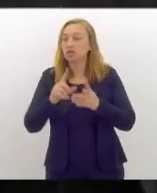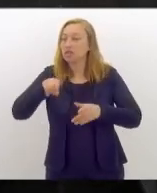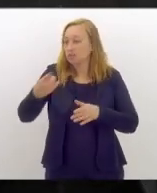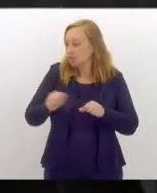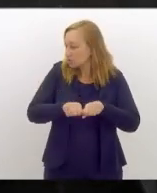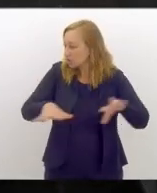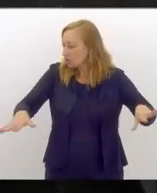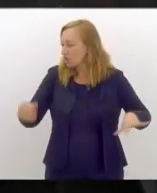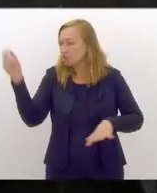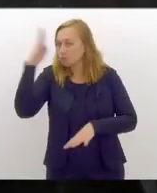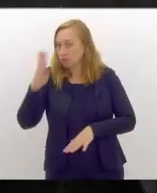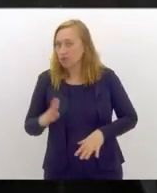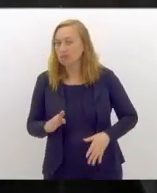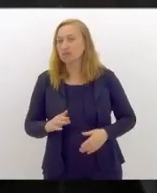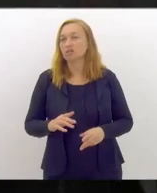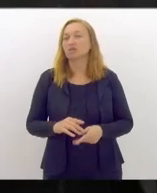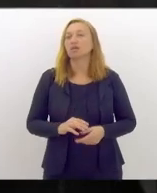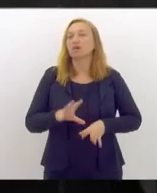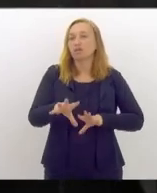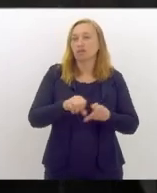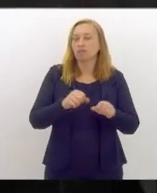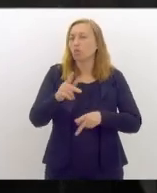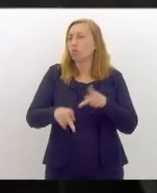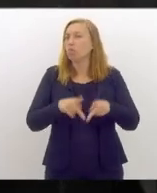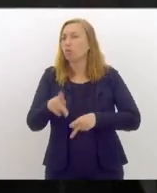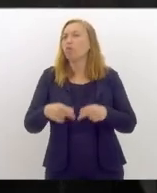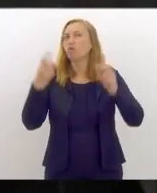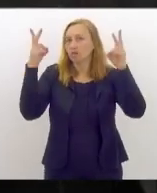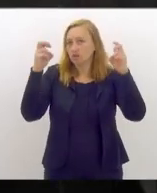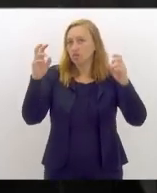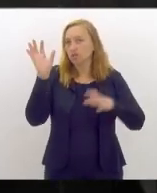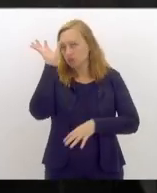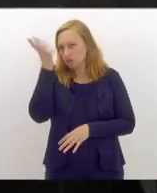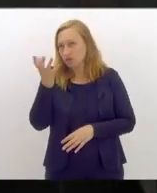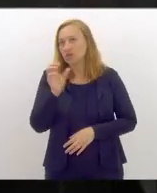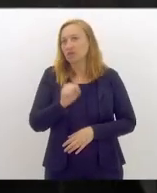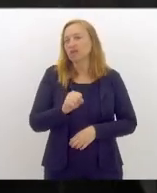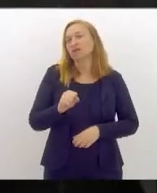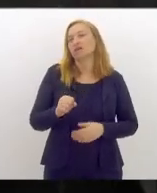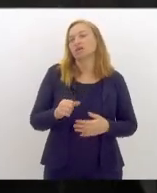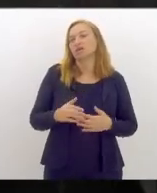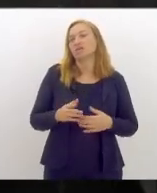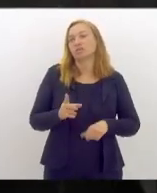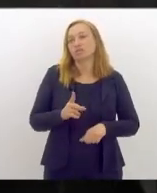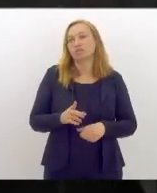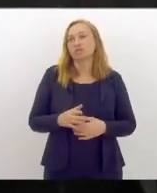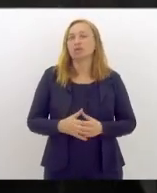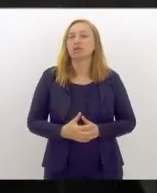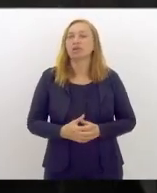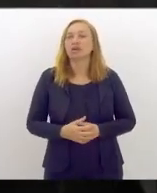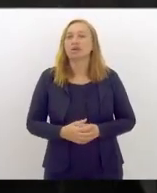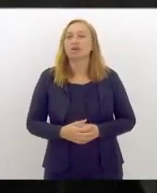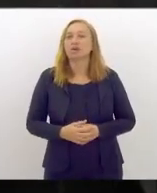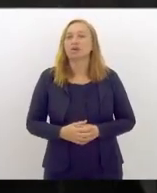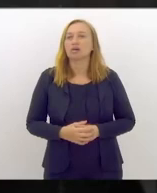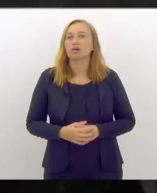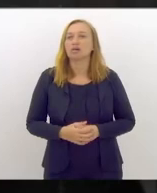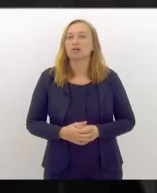muito da nossa formação como o povo e é um assunto que a gente vai ter que resolver em alguma hora né assim tipo